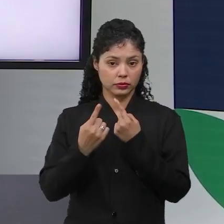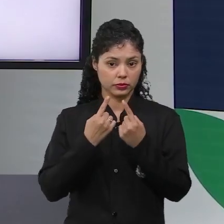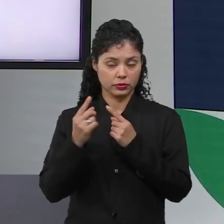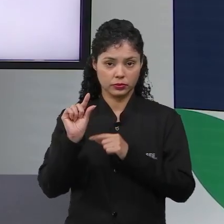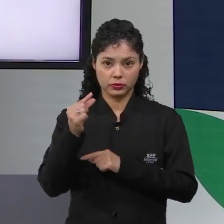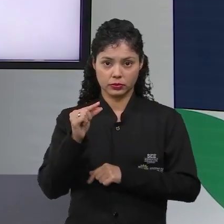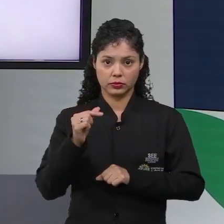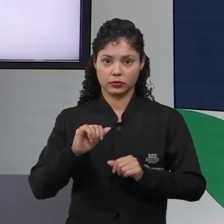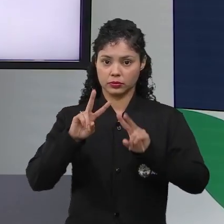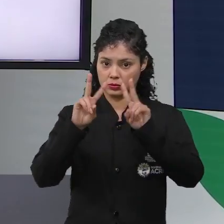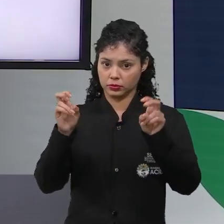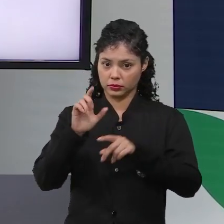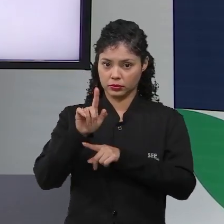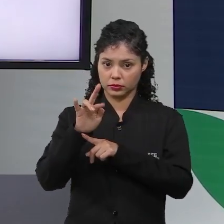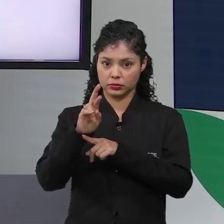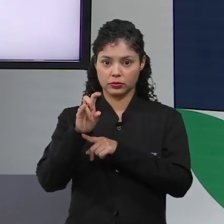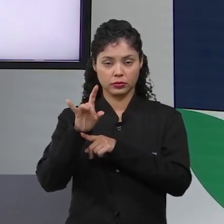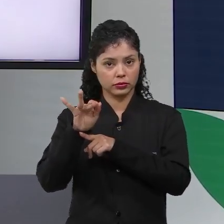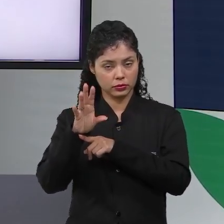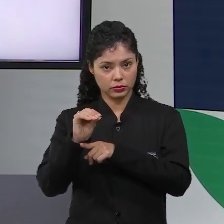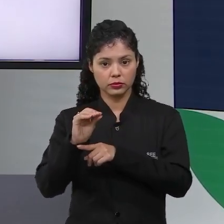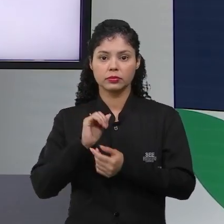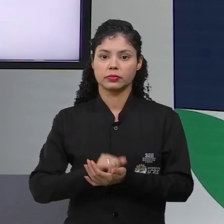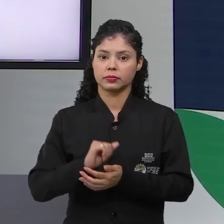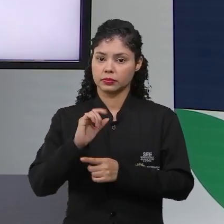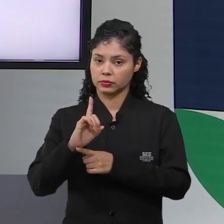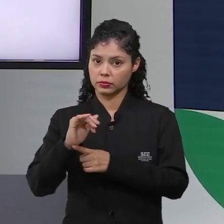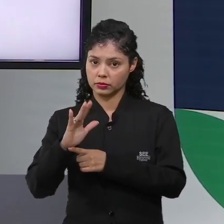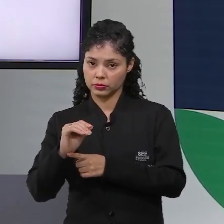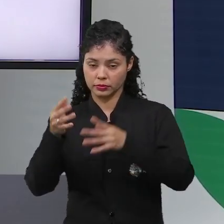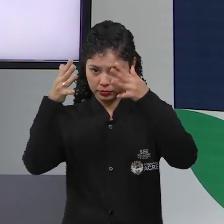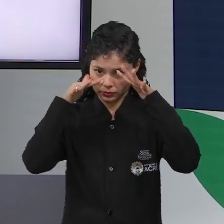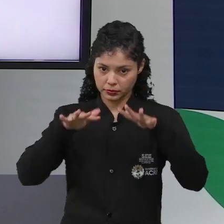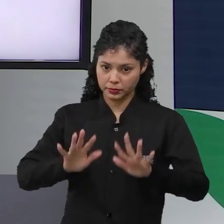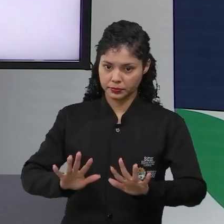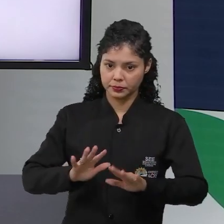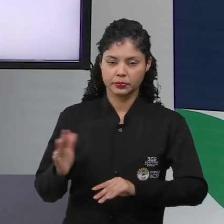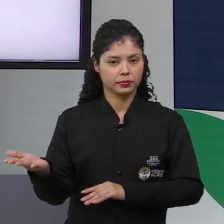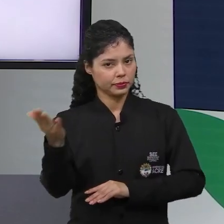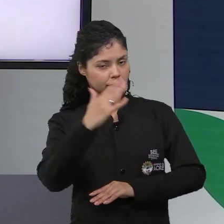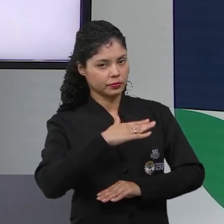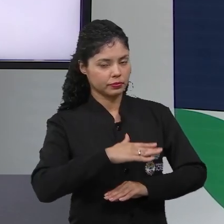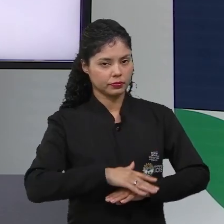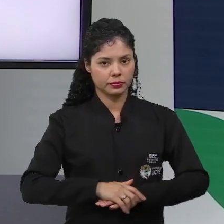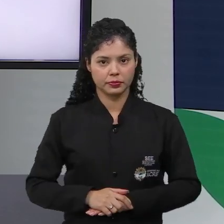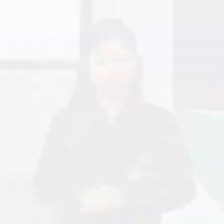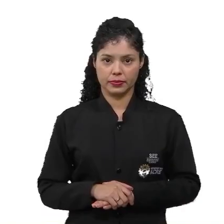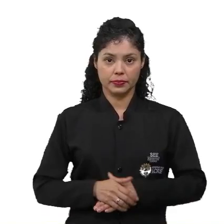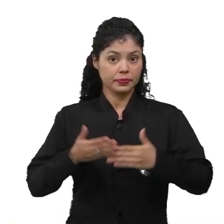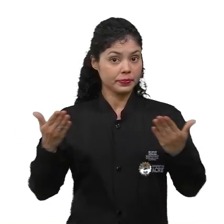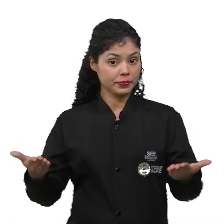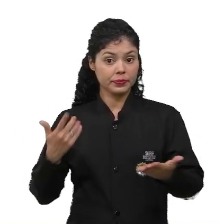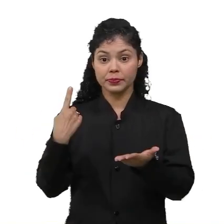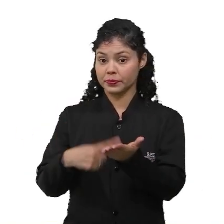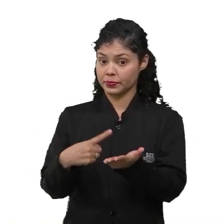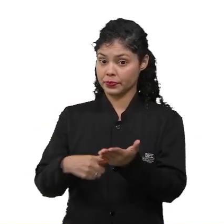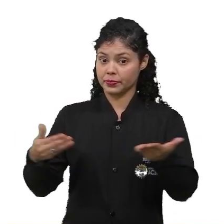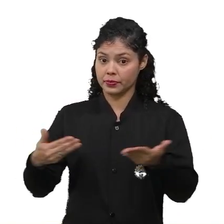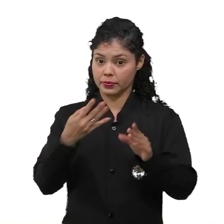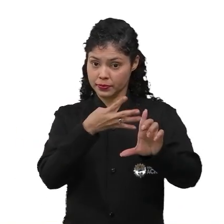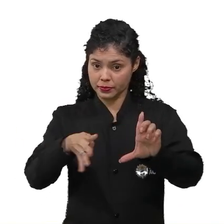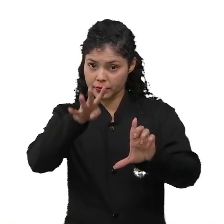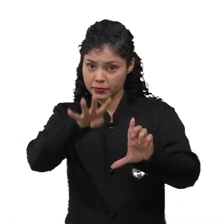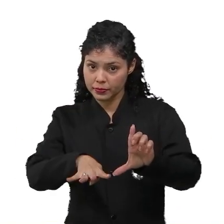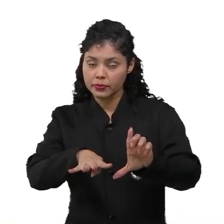um pouco sobre os logaritmos decimal e natural. Vamos lá. Considere a seguinte